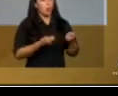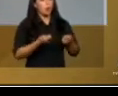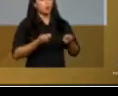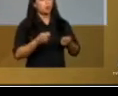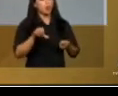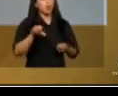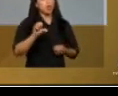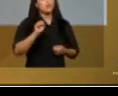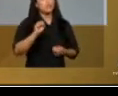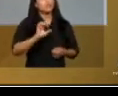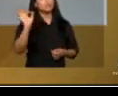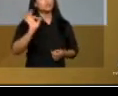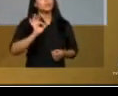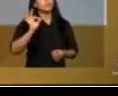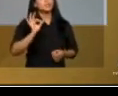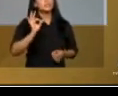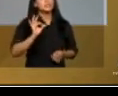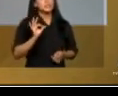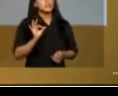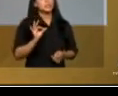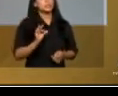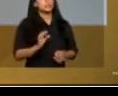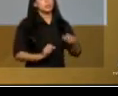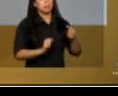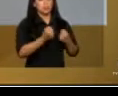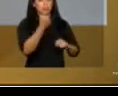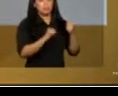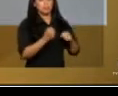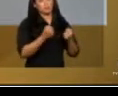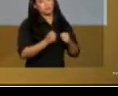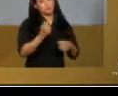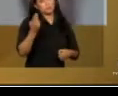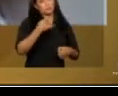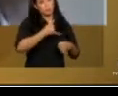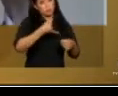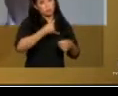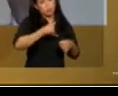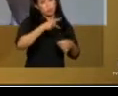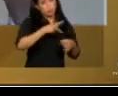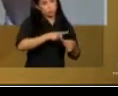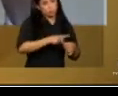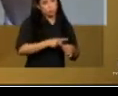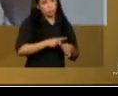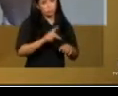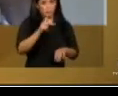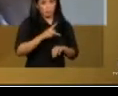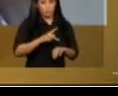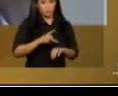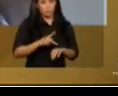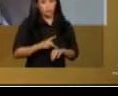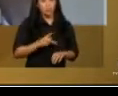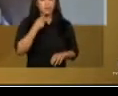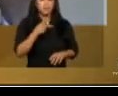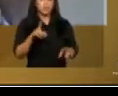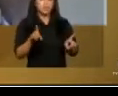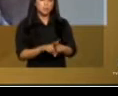de 98% da capacidade de processamento do país. Afirmam também que há necessidade de